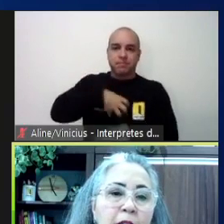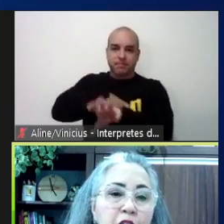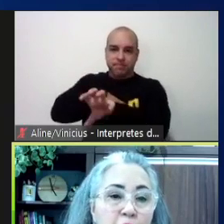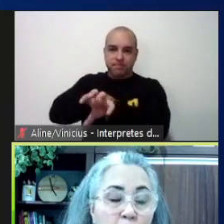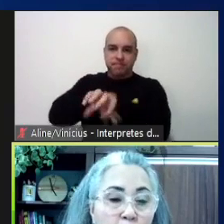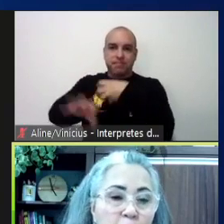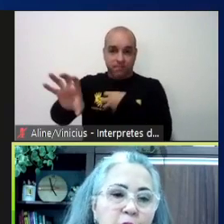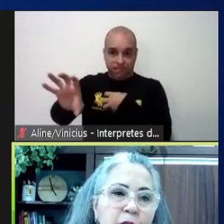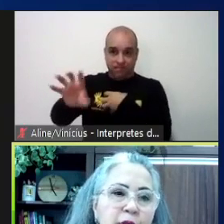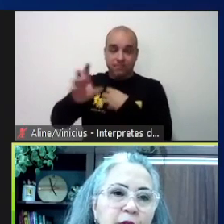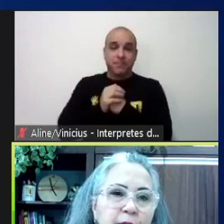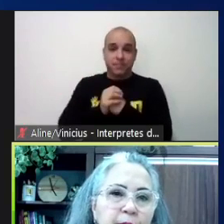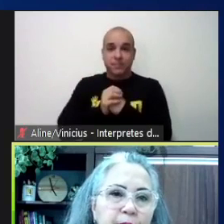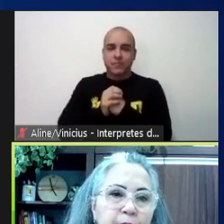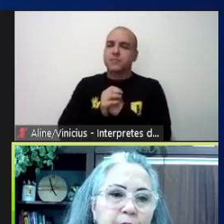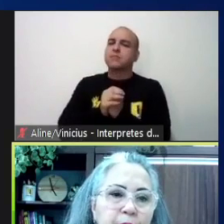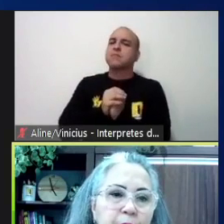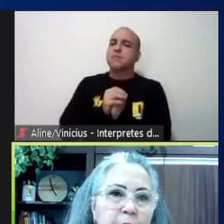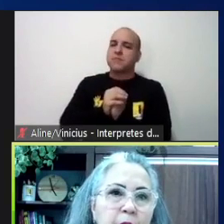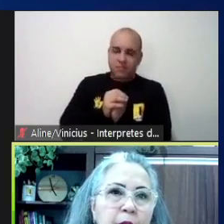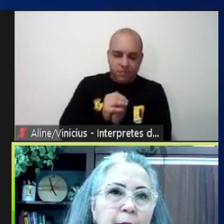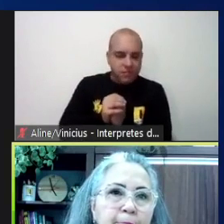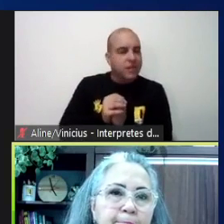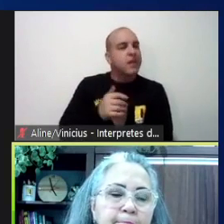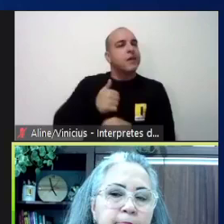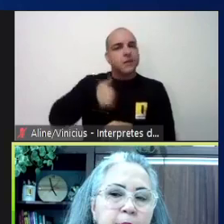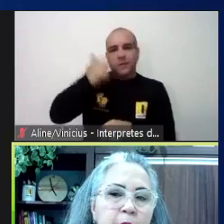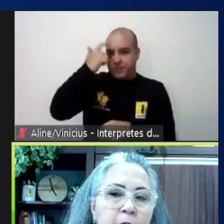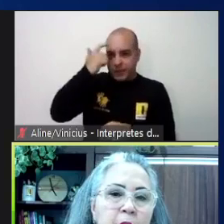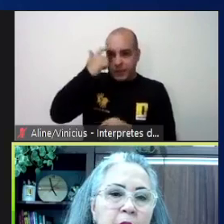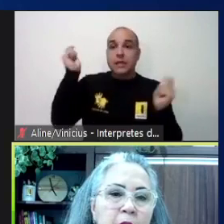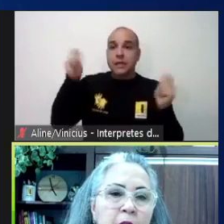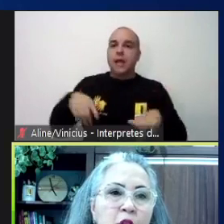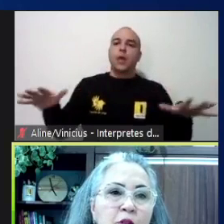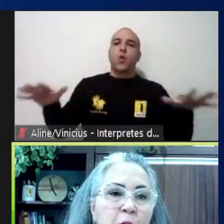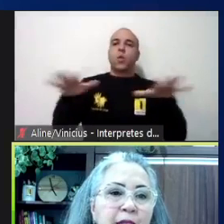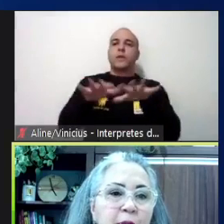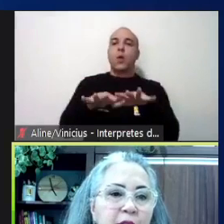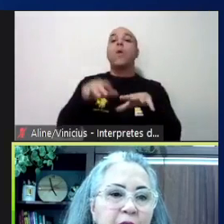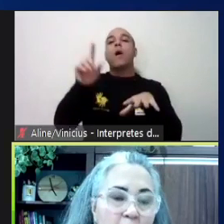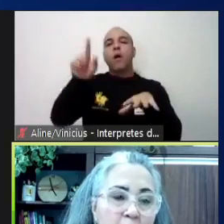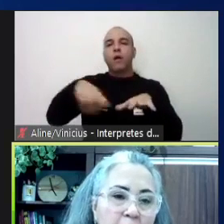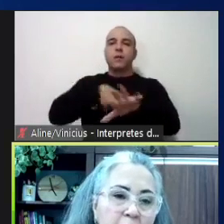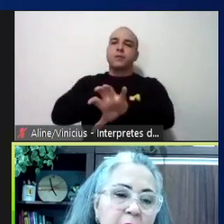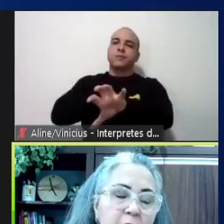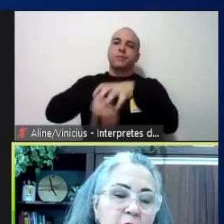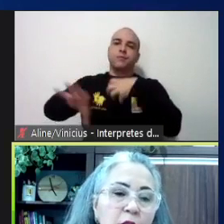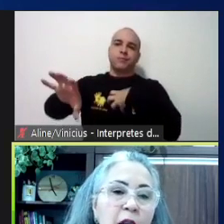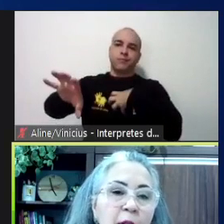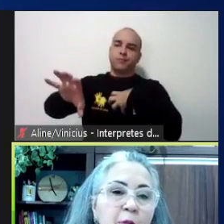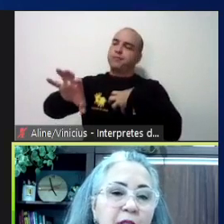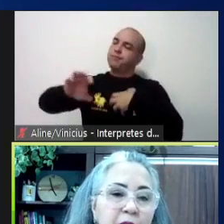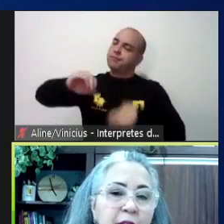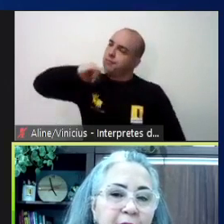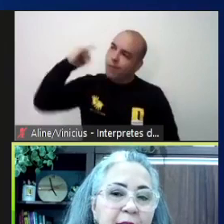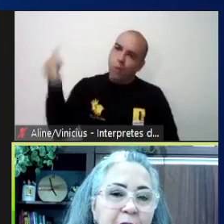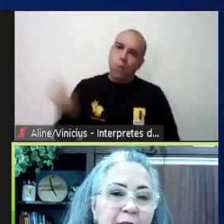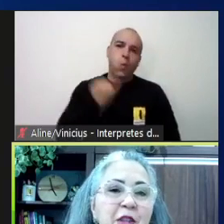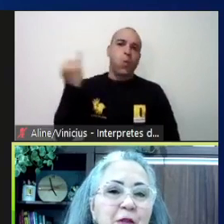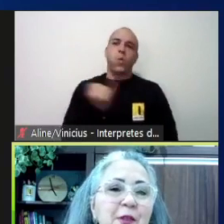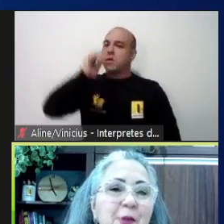Eu acredito muito nisso, né? E que nós possamos realmente tornar